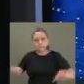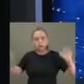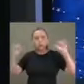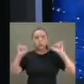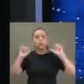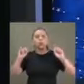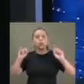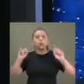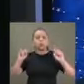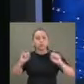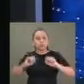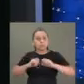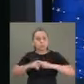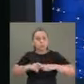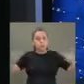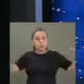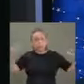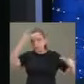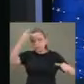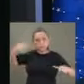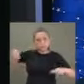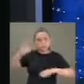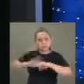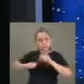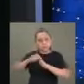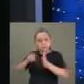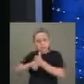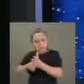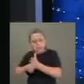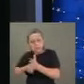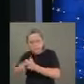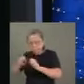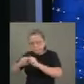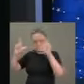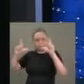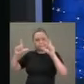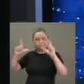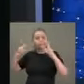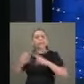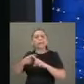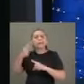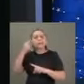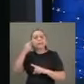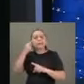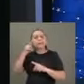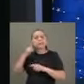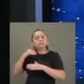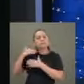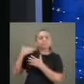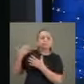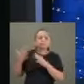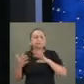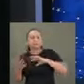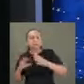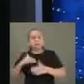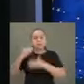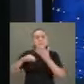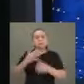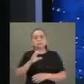a maioria dos analistas que projetavam crescimento em torno de